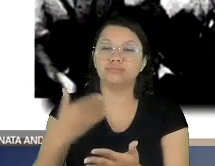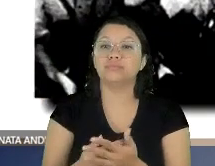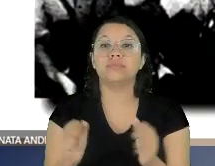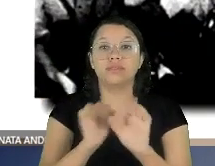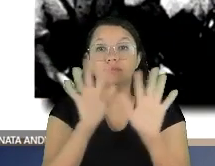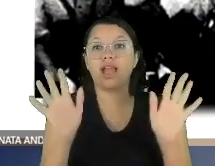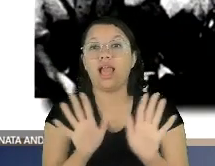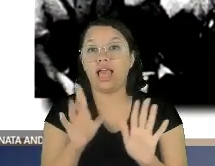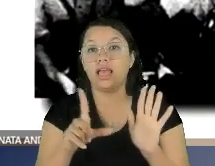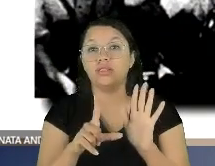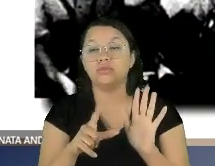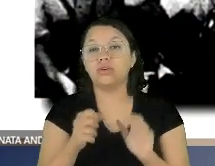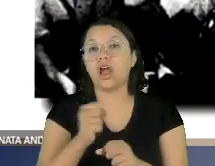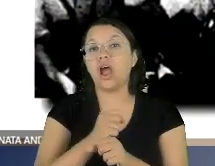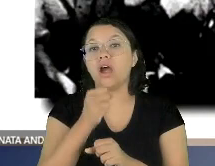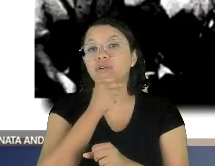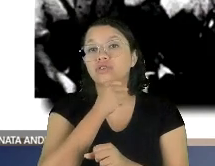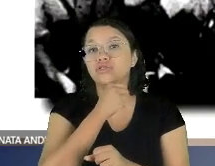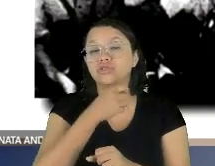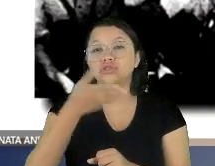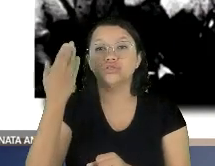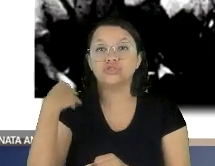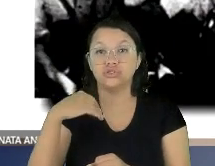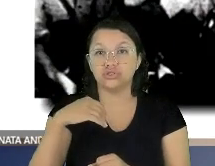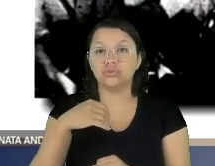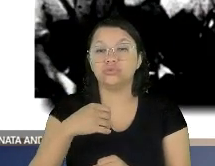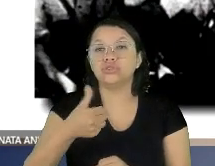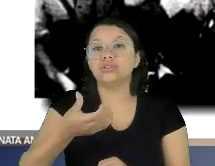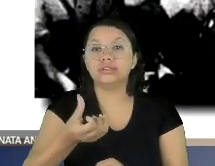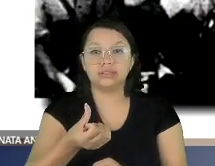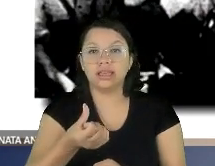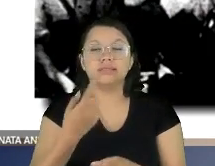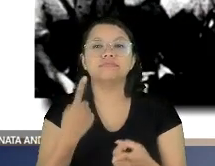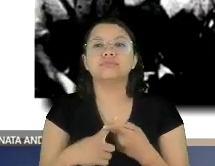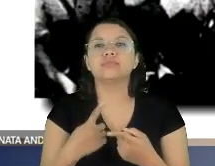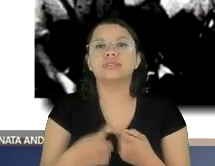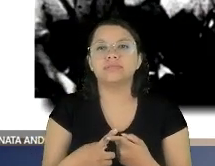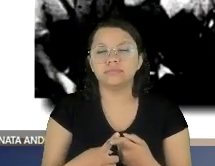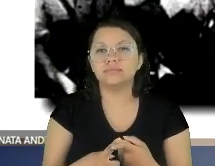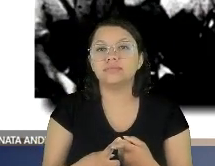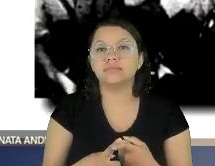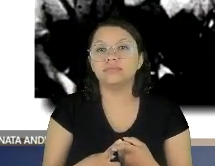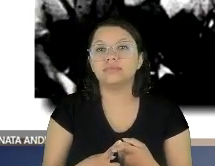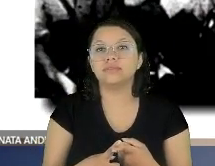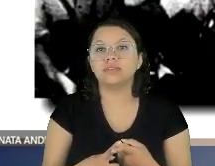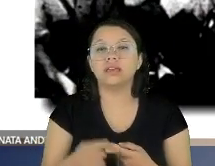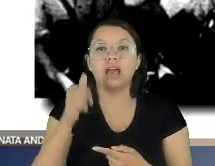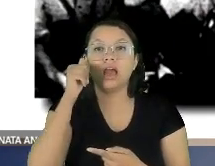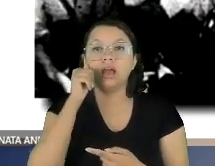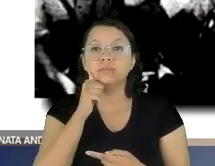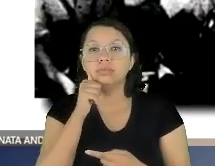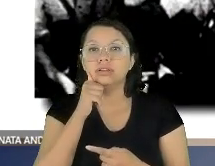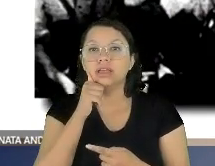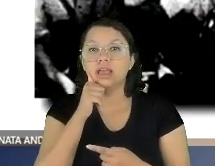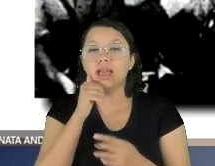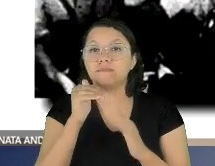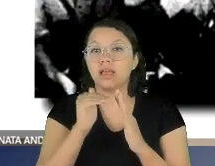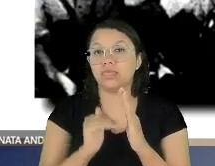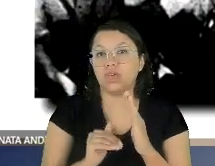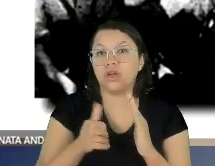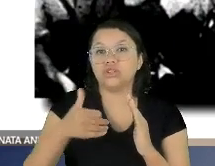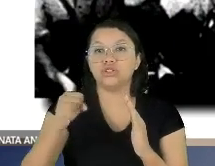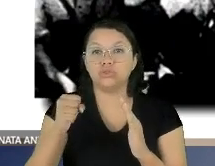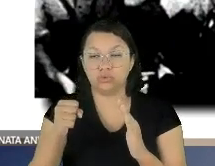prevista no antigo Código Civil de 16. Por quê? Porque a menor de idade e a mulher casada só